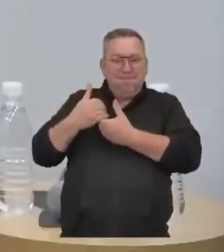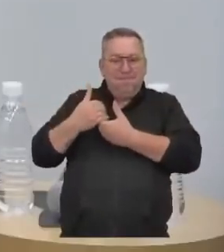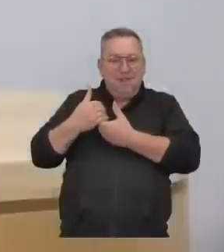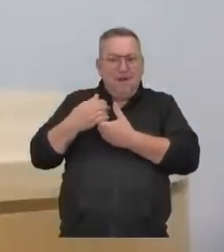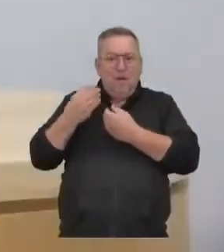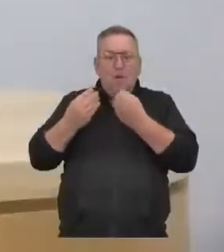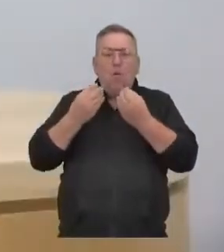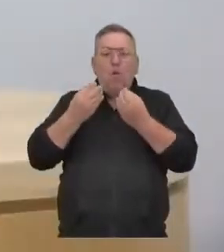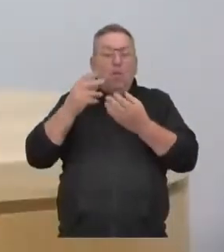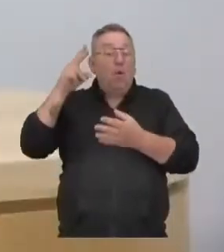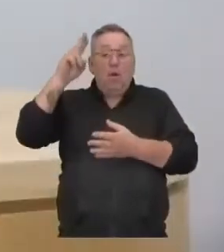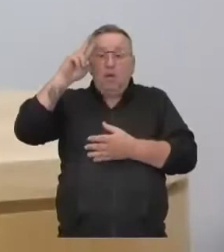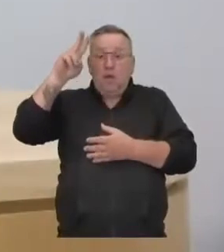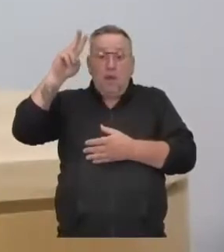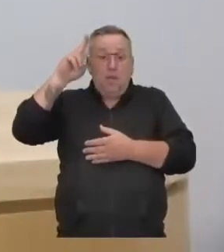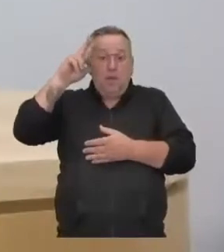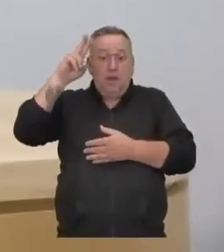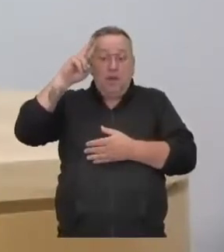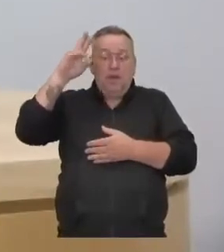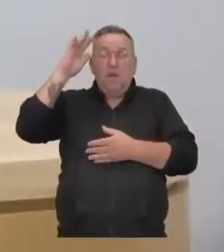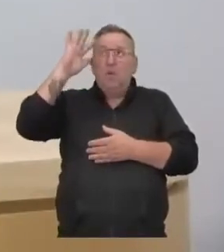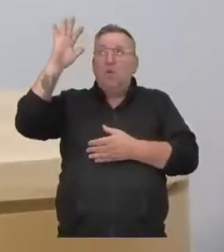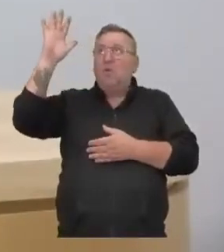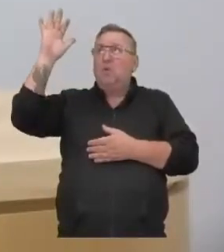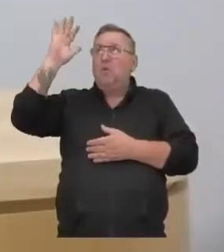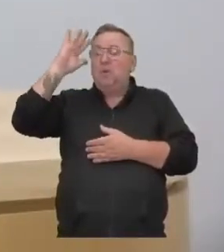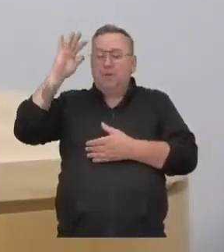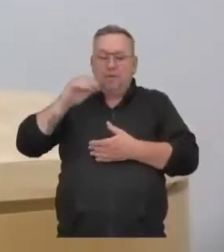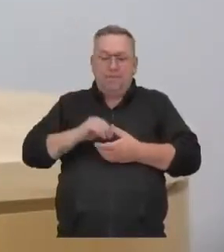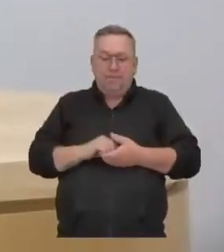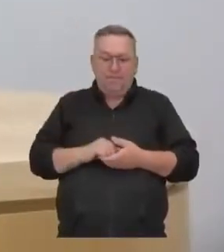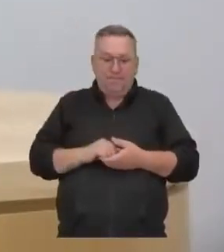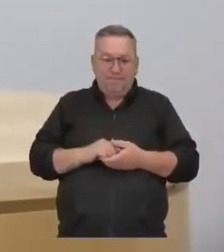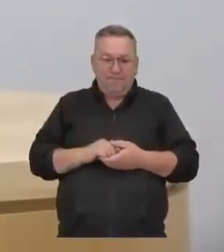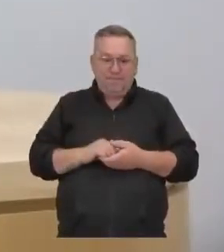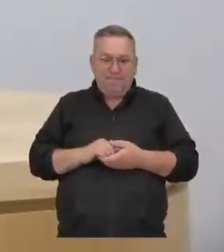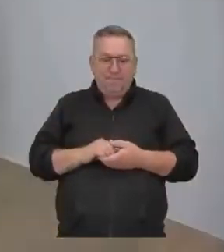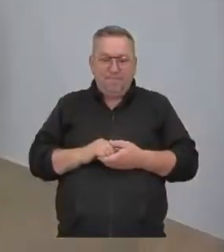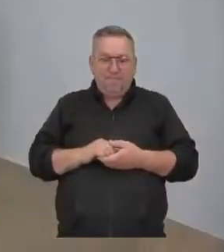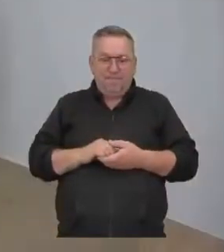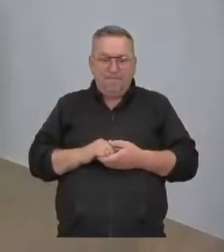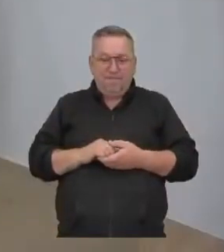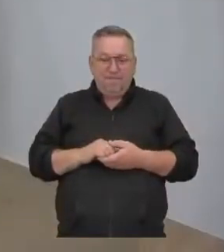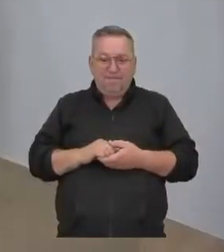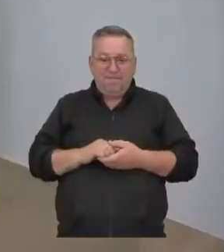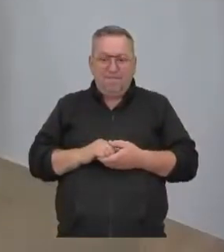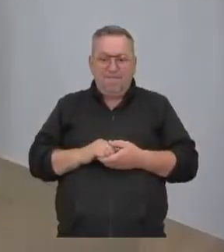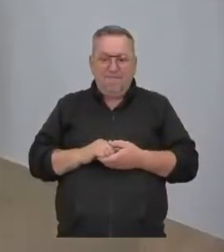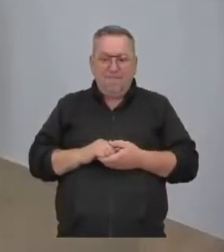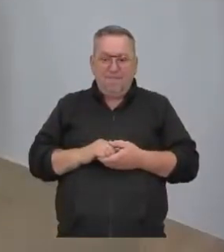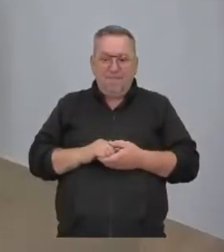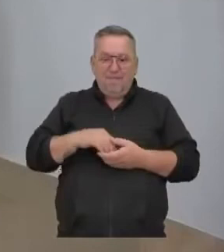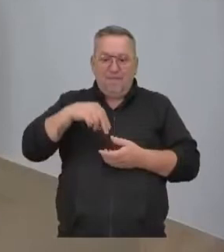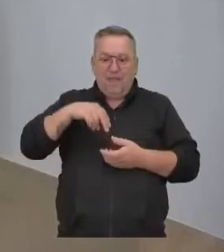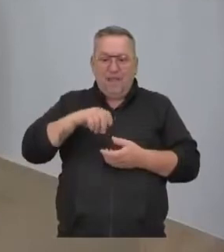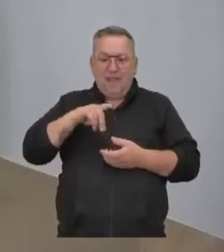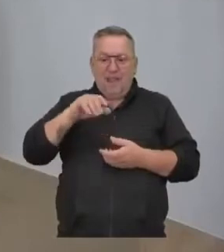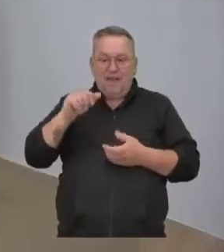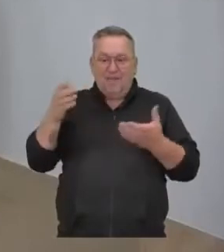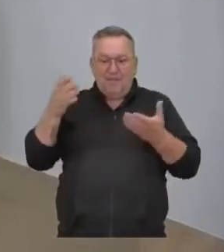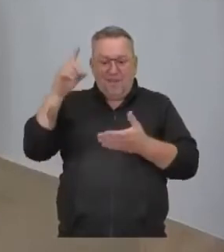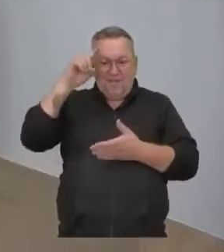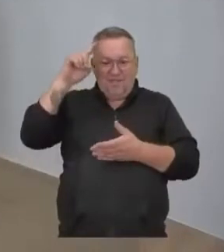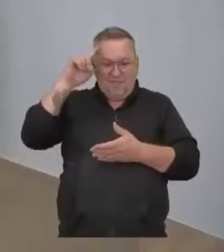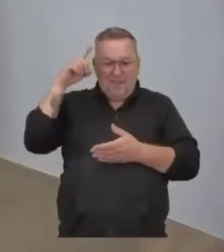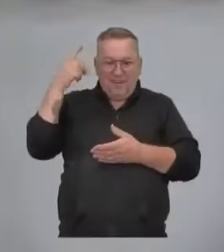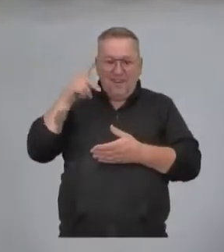essas memórias, né? Alguém quer complementar alguma coisa, uma das duas? A Nádia tem que falar hoje é dia da Nádia. Eu tenho que